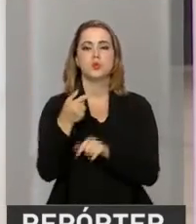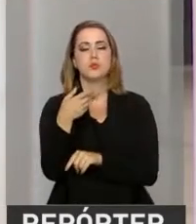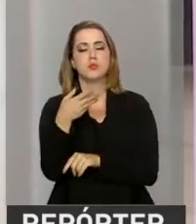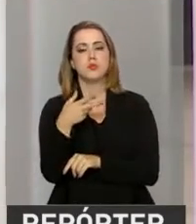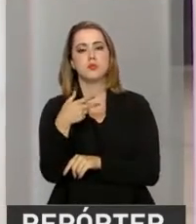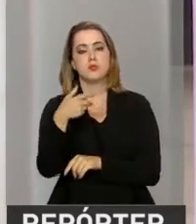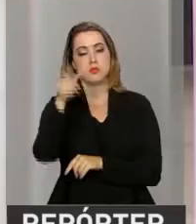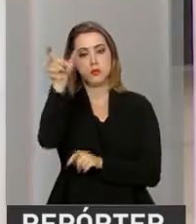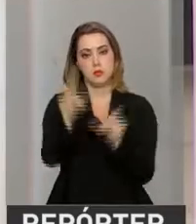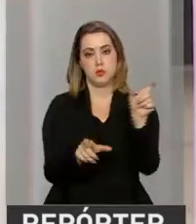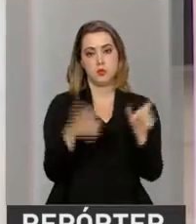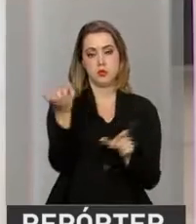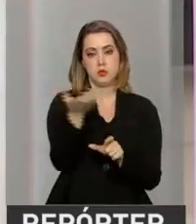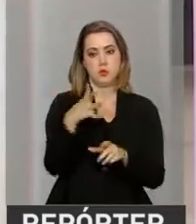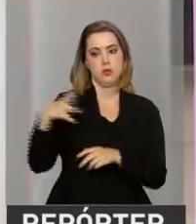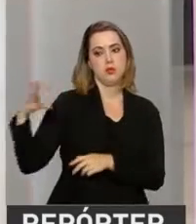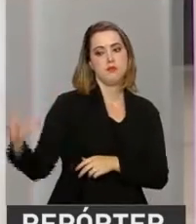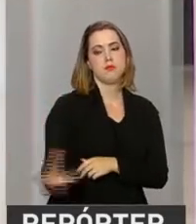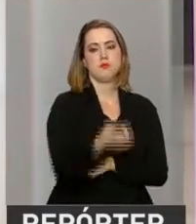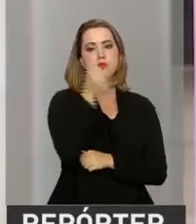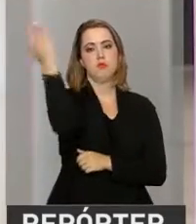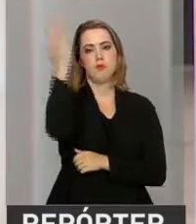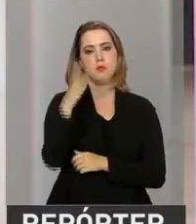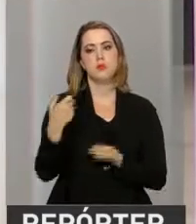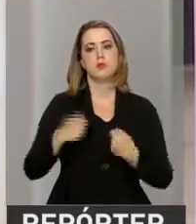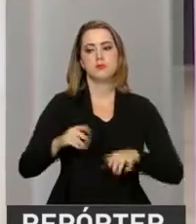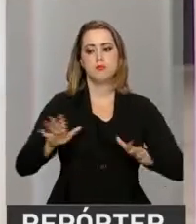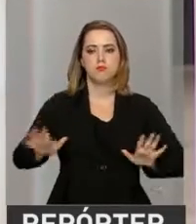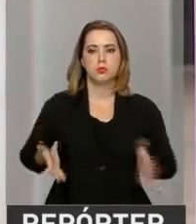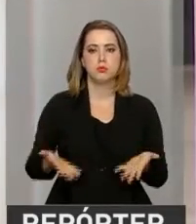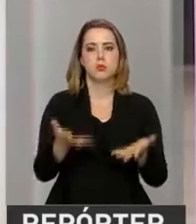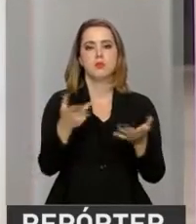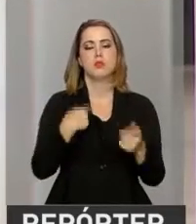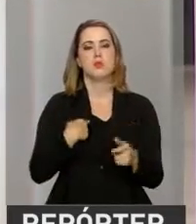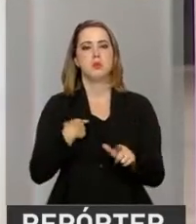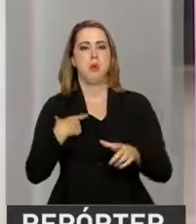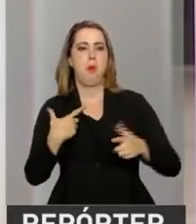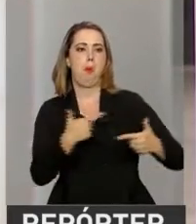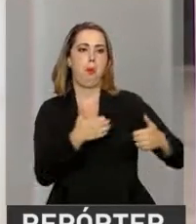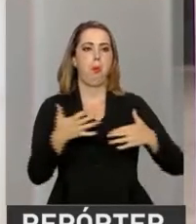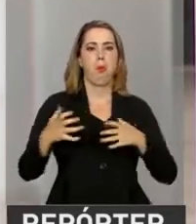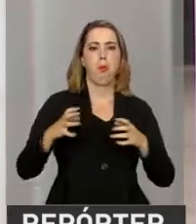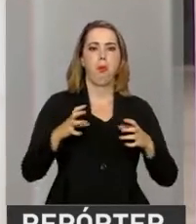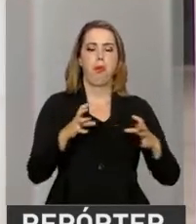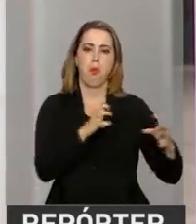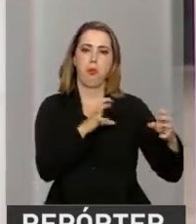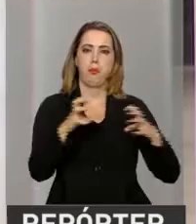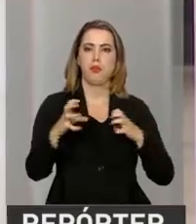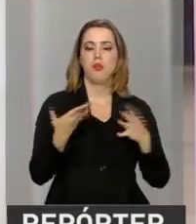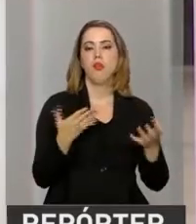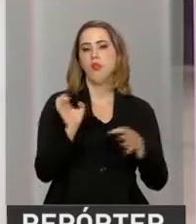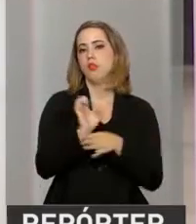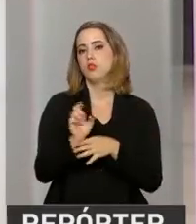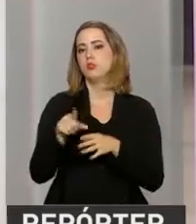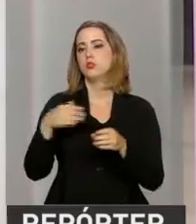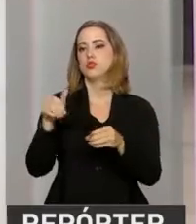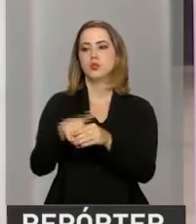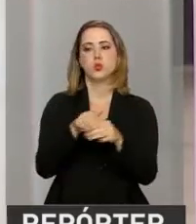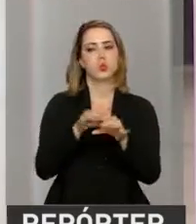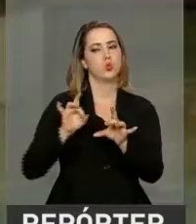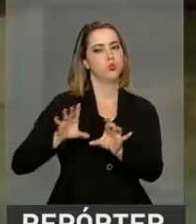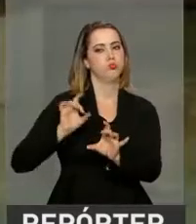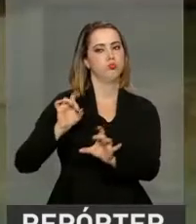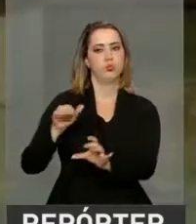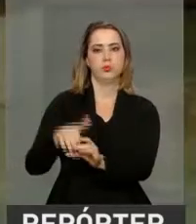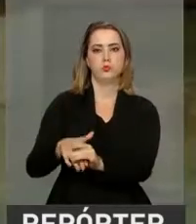em salvar o Brasil devem estar mobilizados para isso. Tem que deixar as querelas de lado, a disputa eleitoral fica na urna e vamos cuidar do